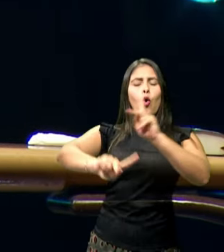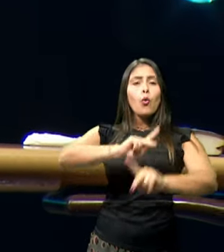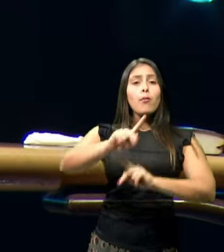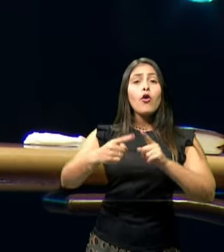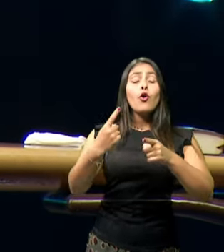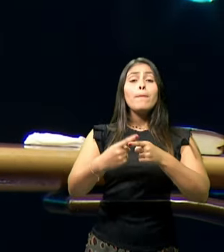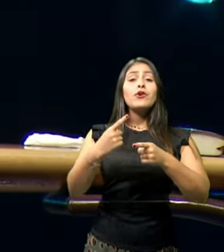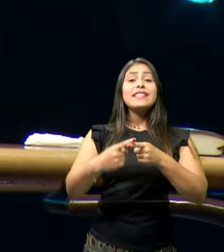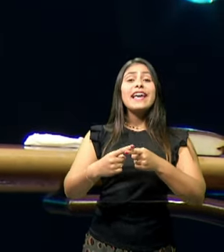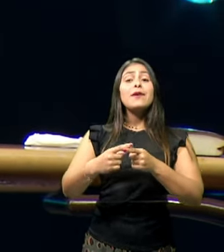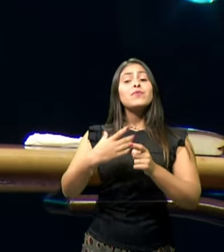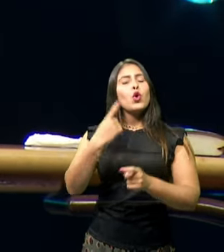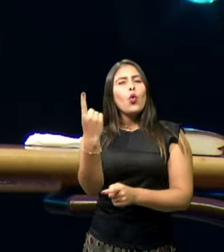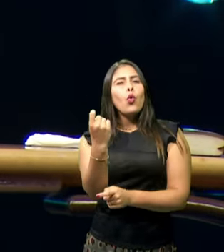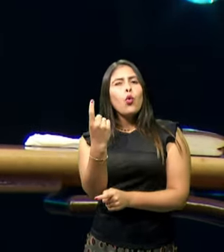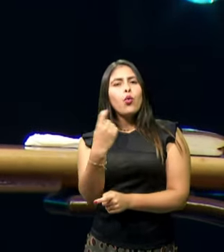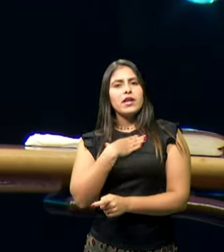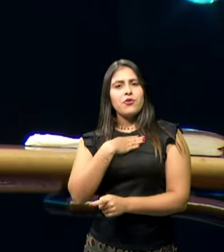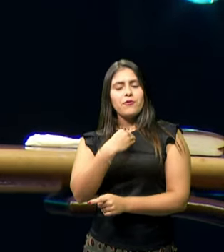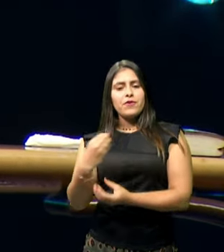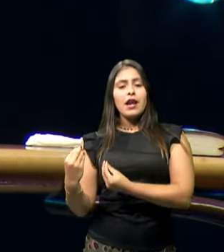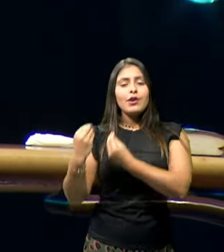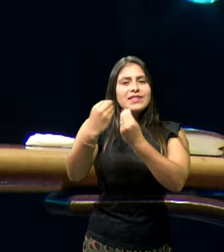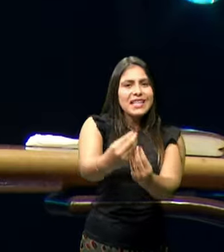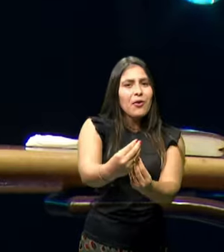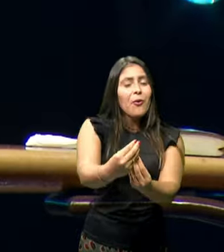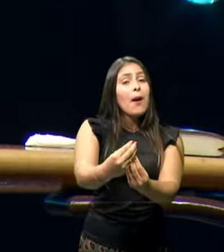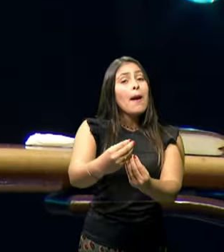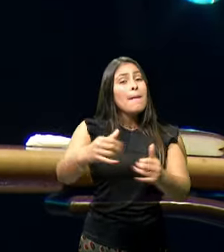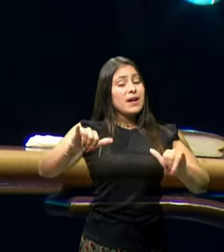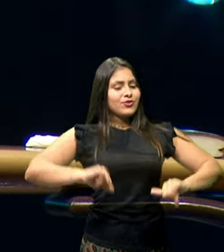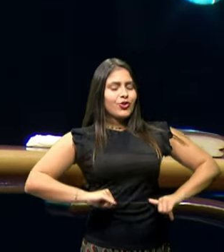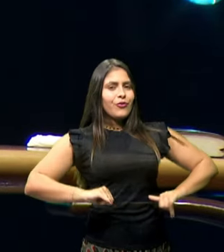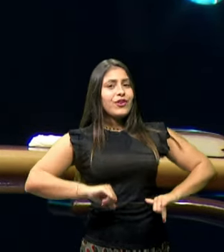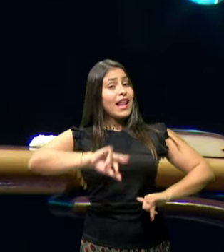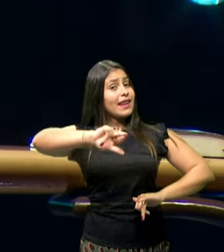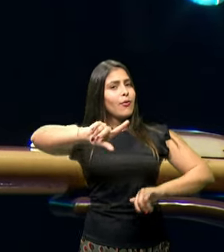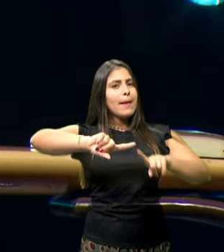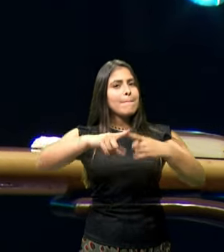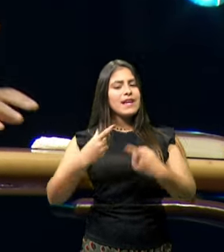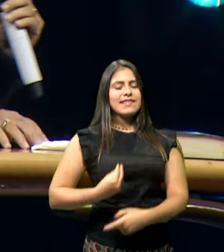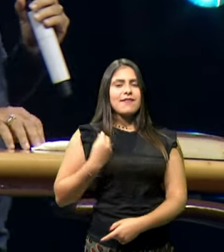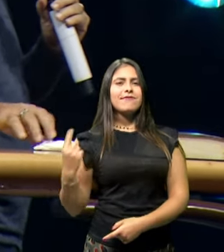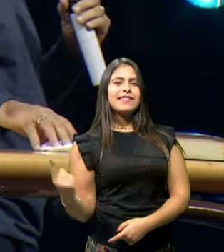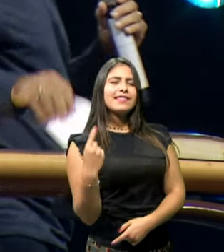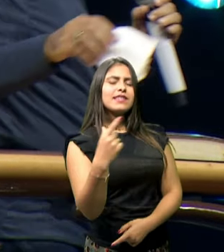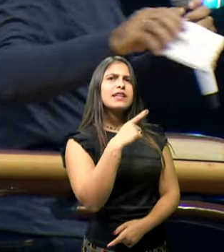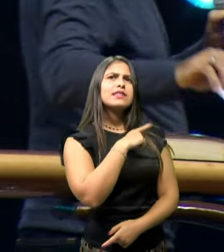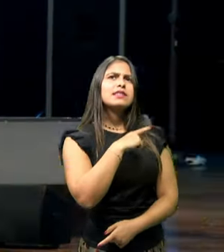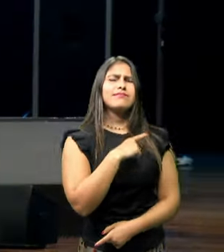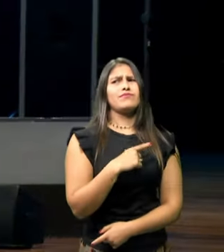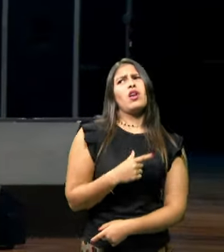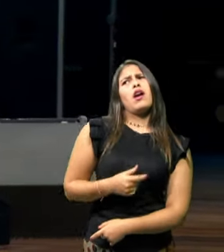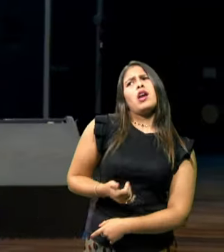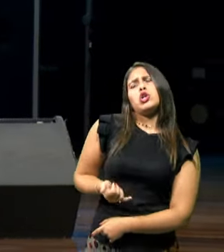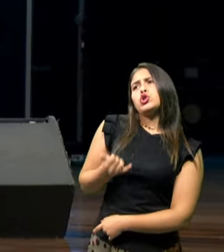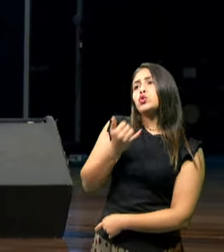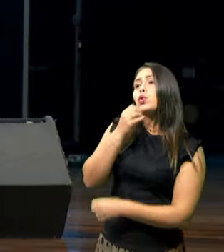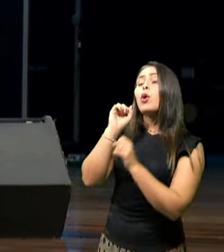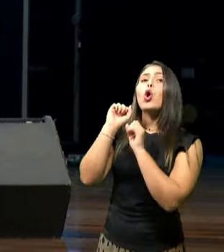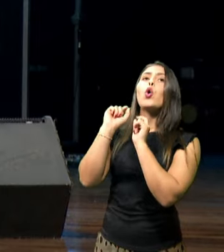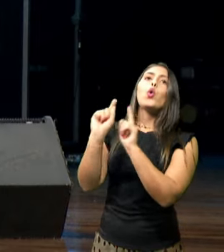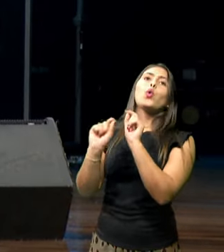nele crê, não pereça, mas tenha a vida eterna. Ele está falando de salvação e condenação. Não, pastor, só me desculpe.